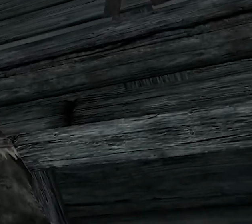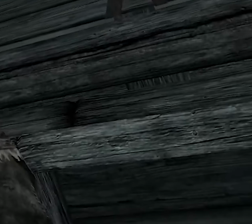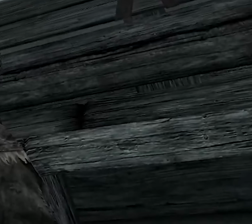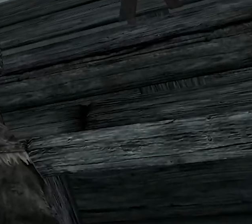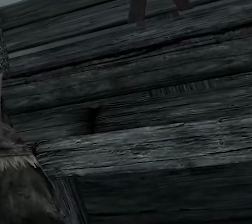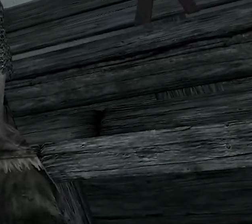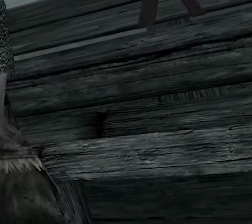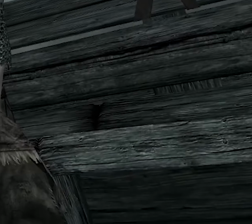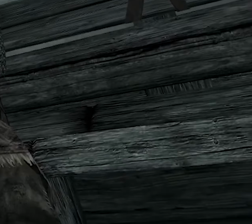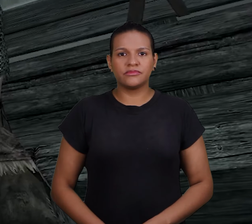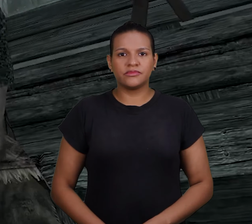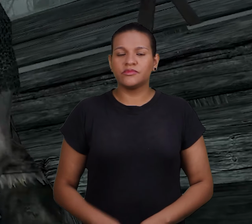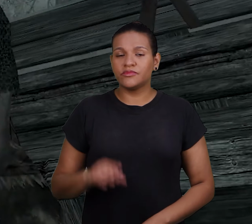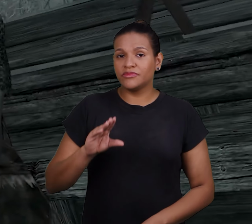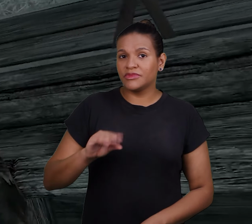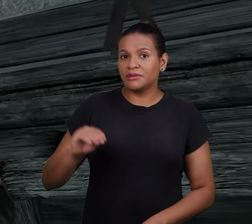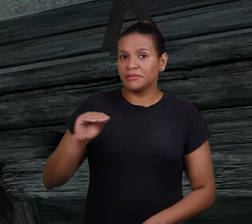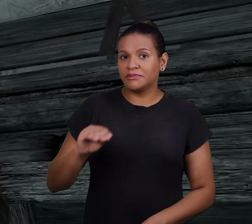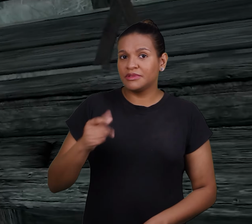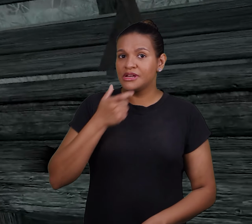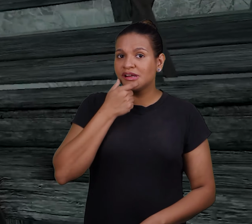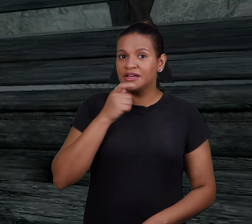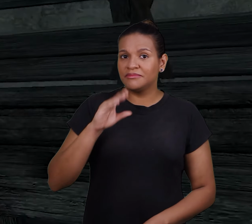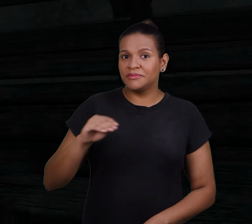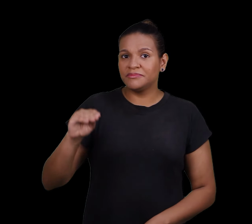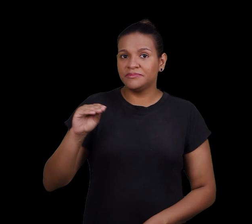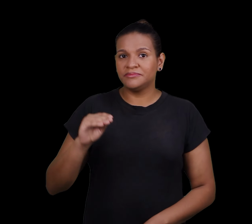Hey, you. You're finally awake.